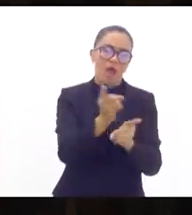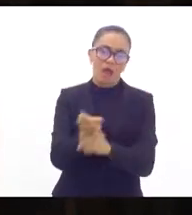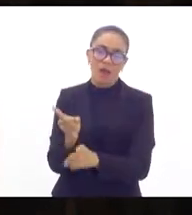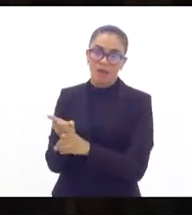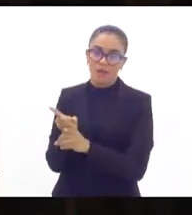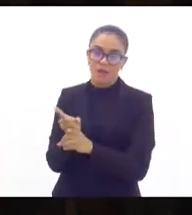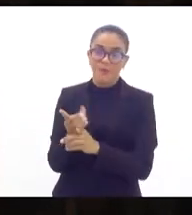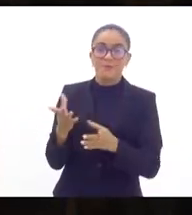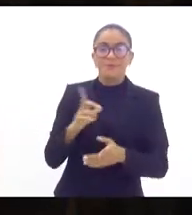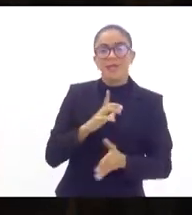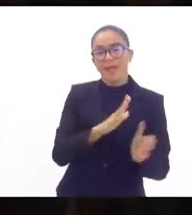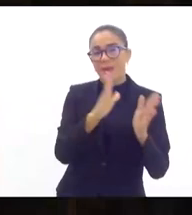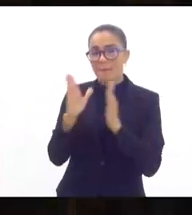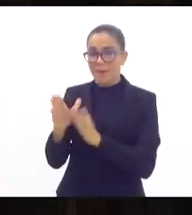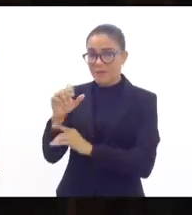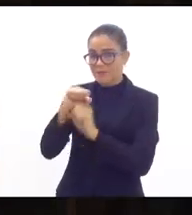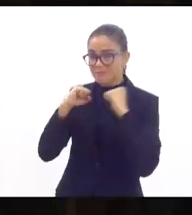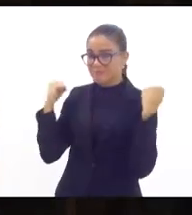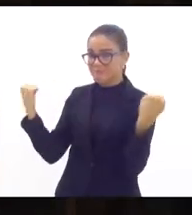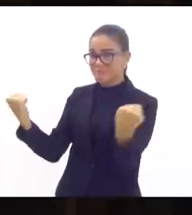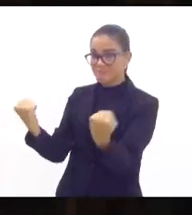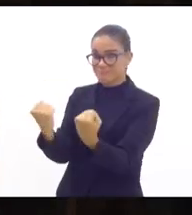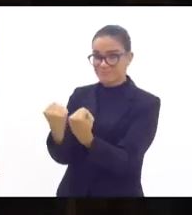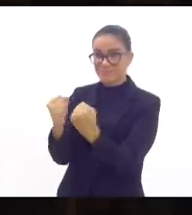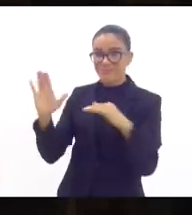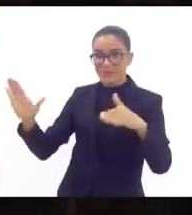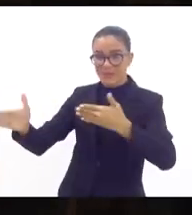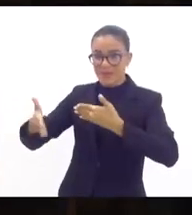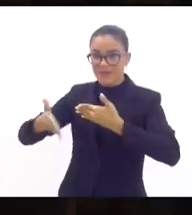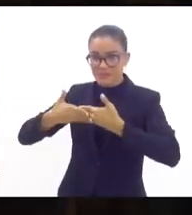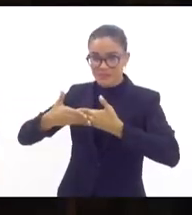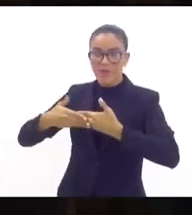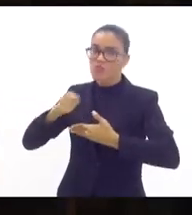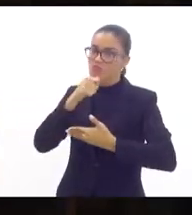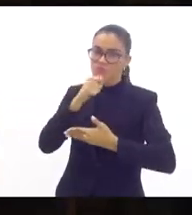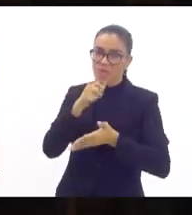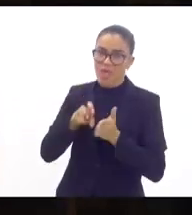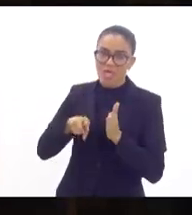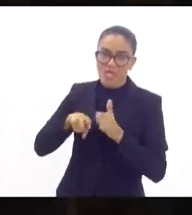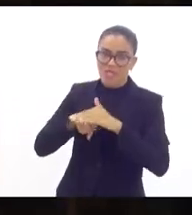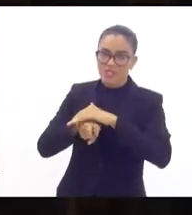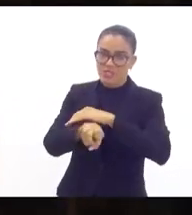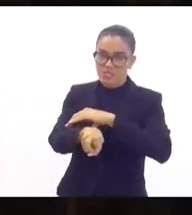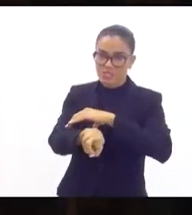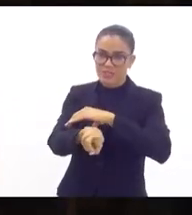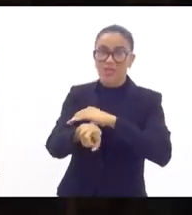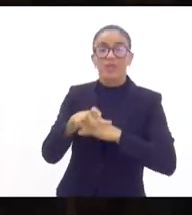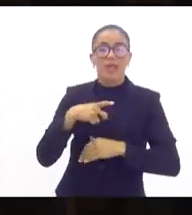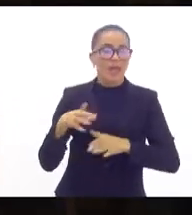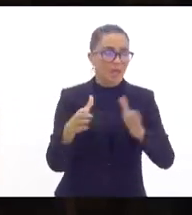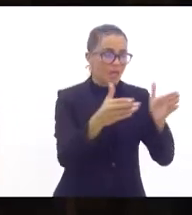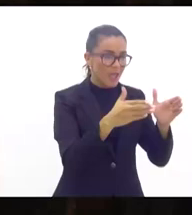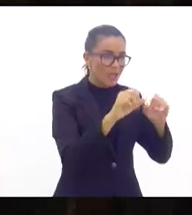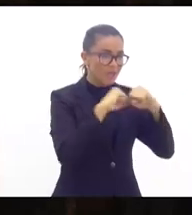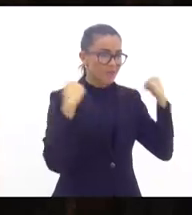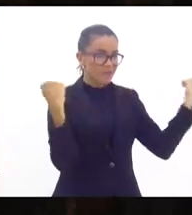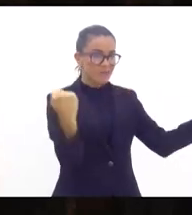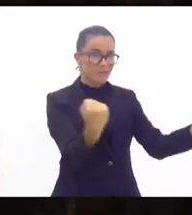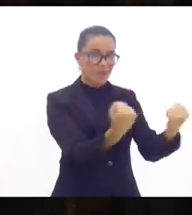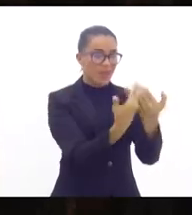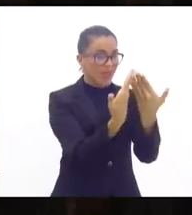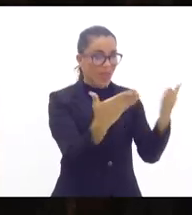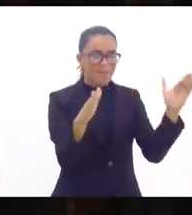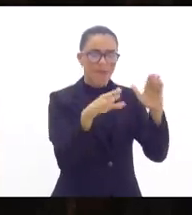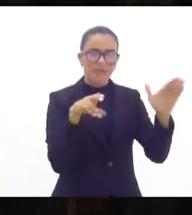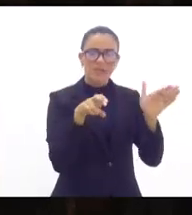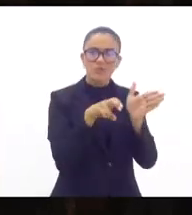aí tem a parte do Maracanã que é fechada que não tem estacionamento e aí tem a parte do Maracanã que é aberta para os